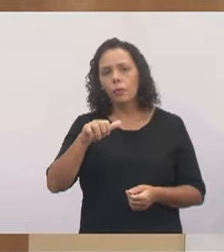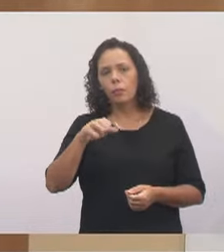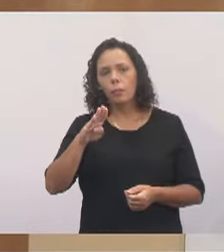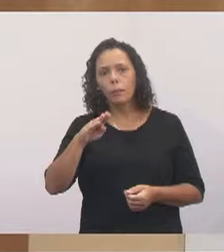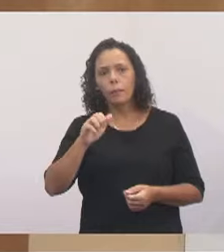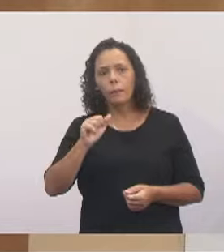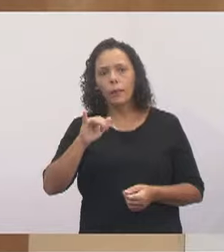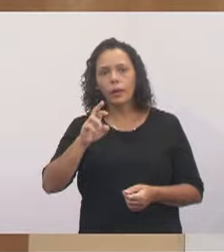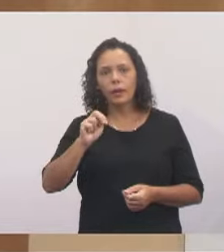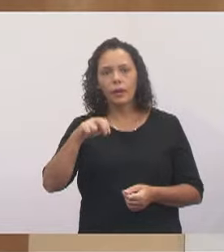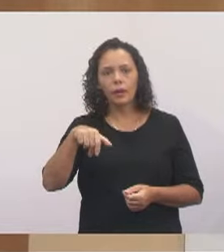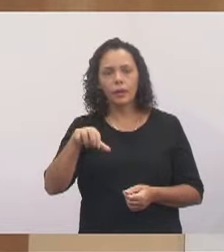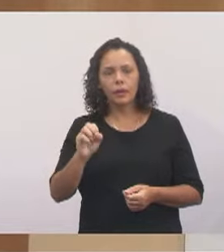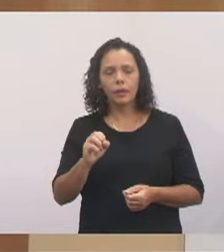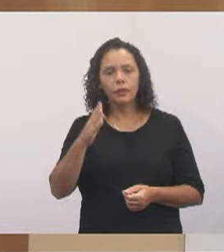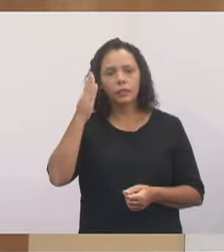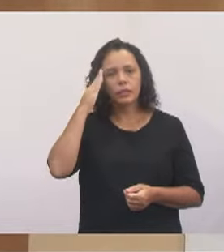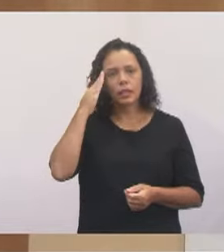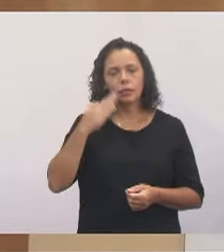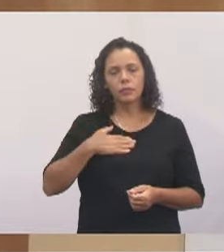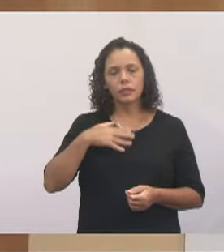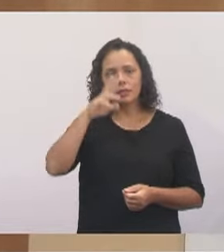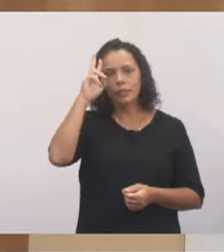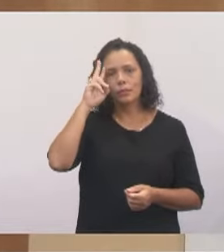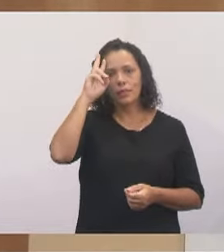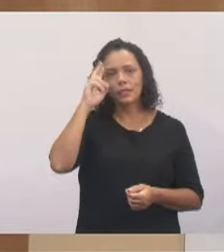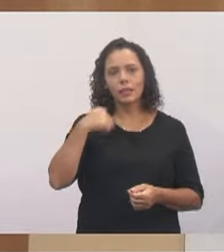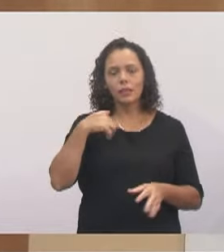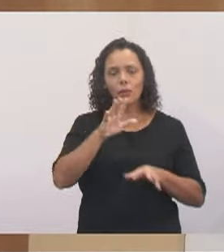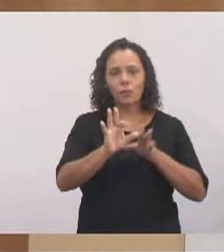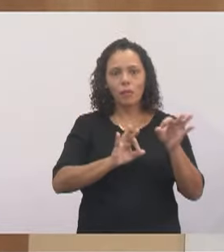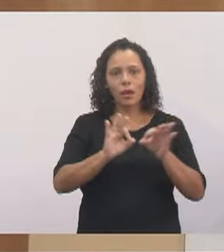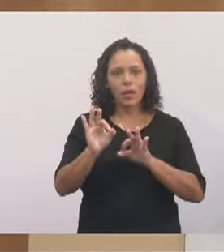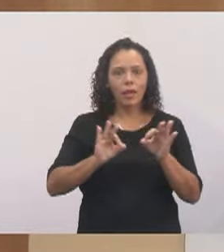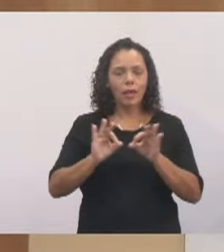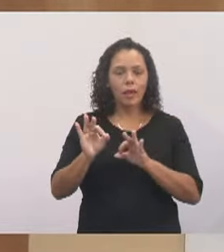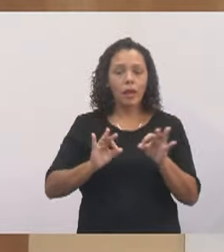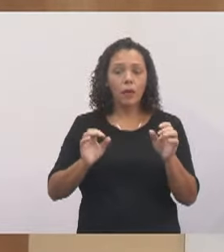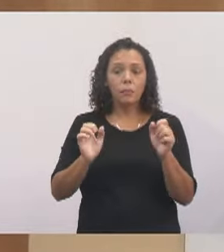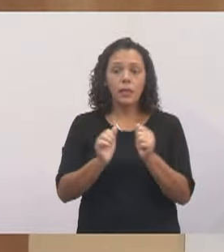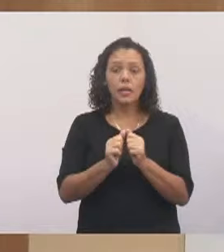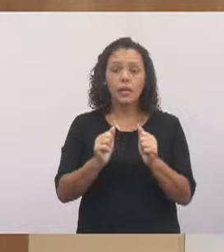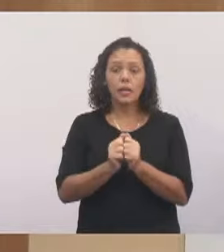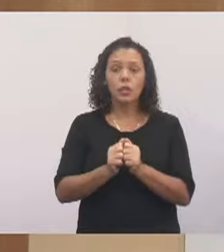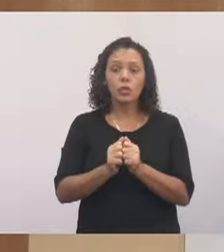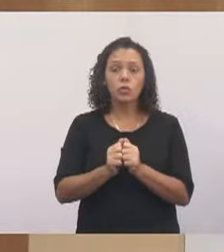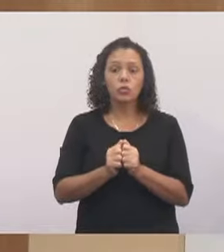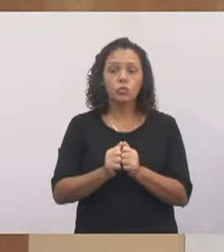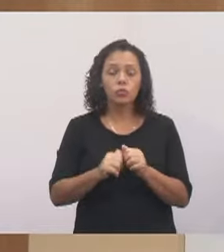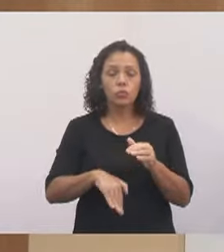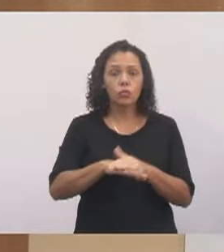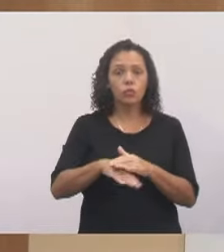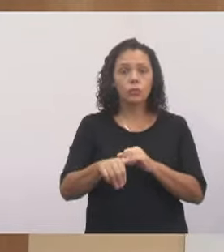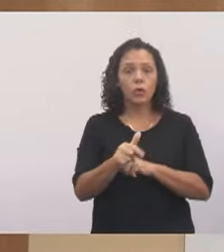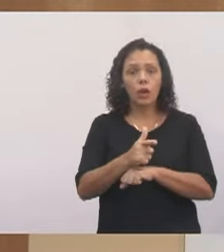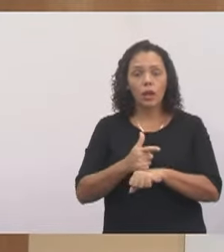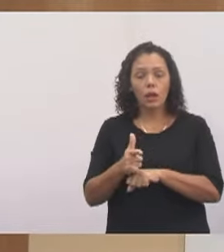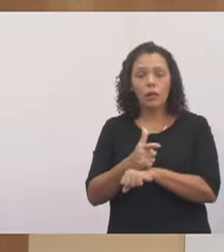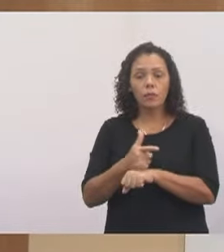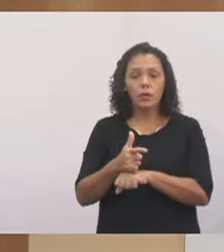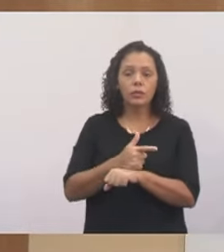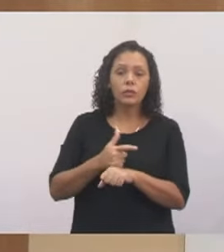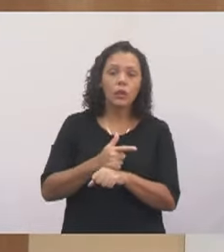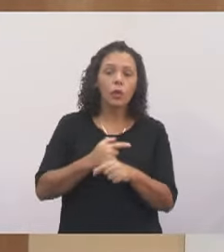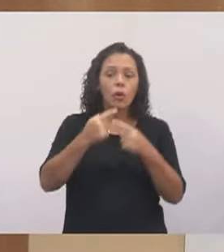com futebol amador dentro do Ponte Preta, onde eu organizei, junto com os amadores e o veterano,